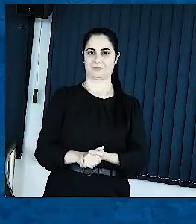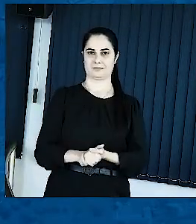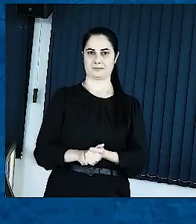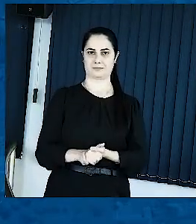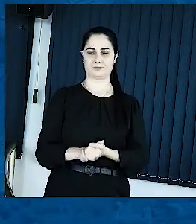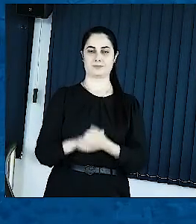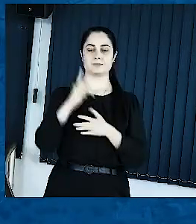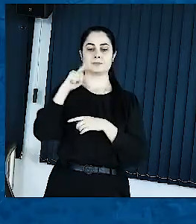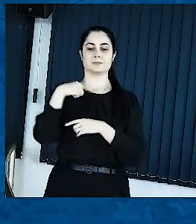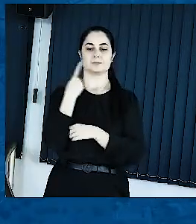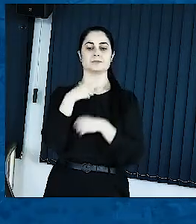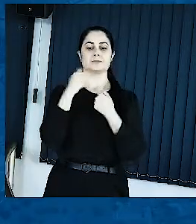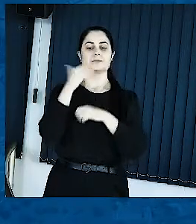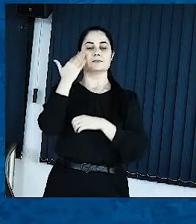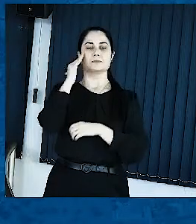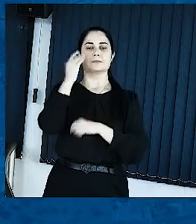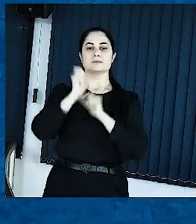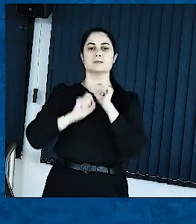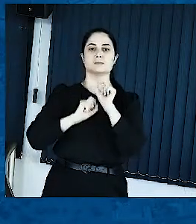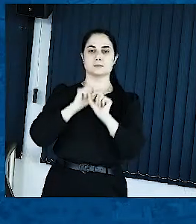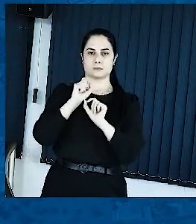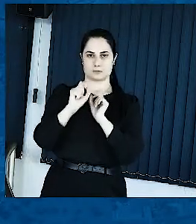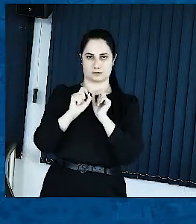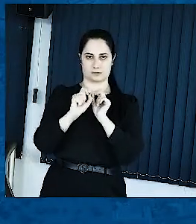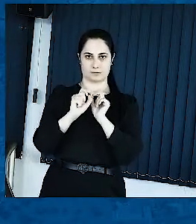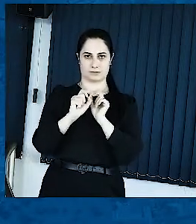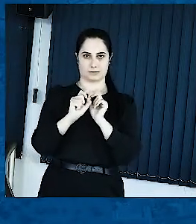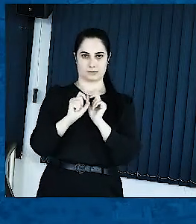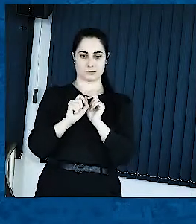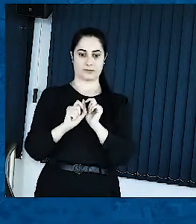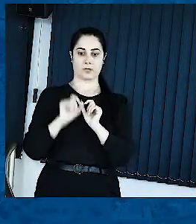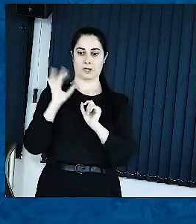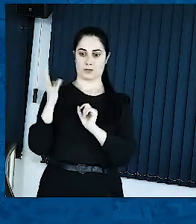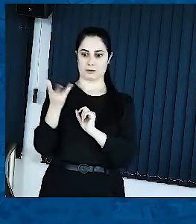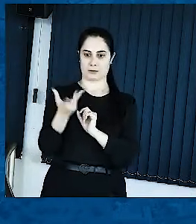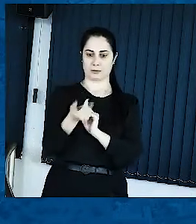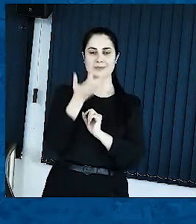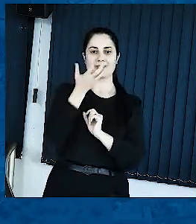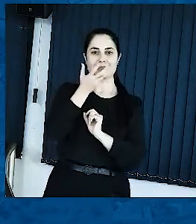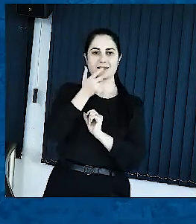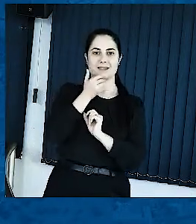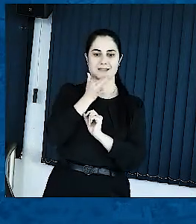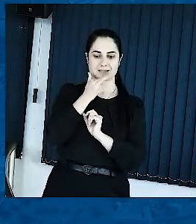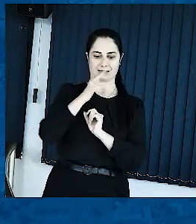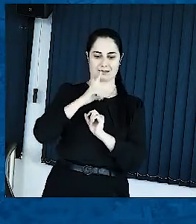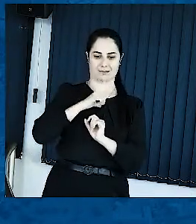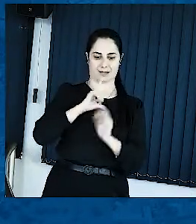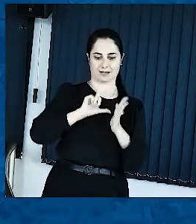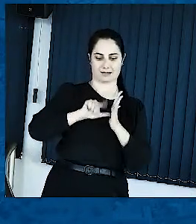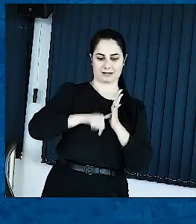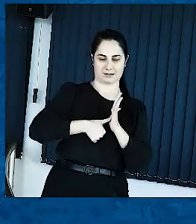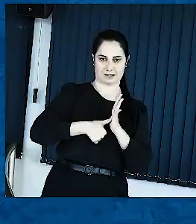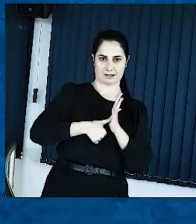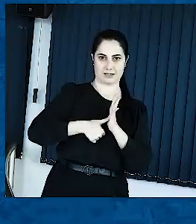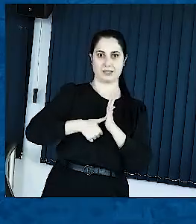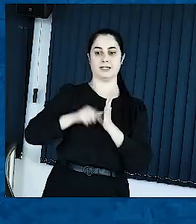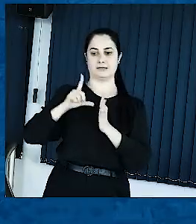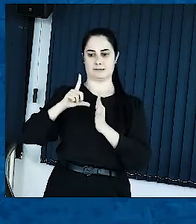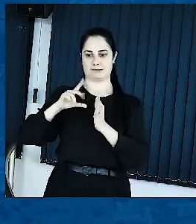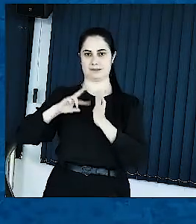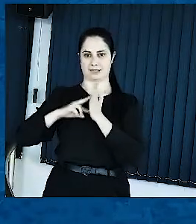Então, o que a gente tem que entender é que nem toda criança que tem atraso tem